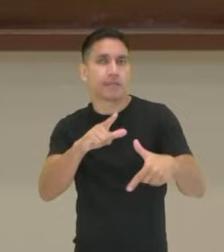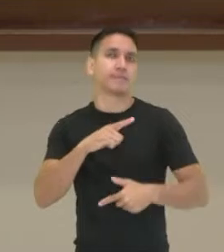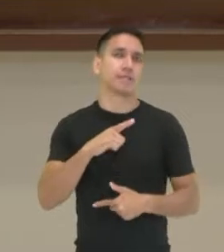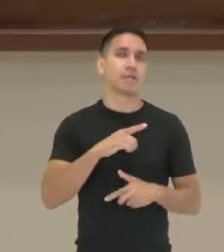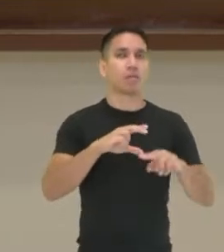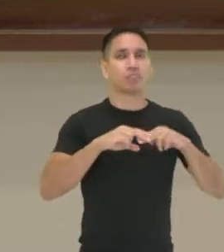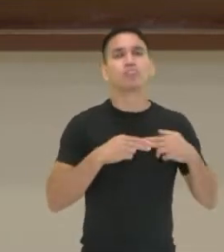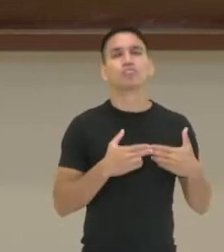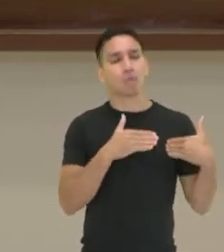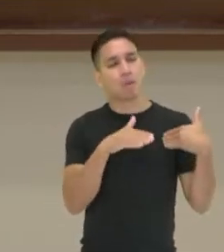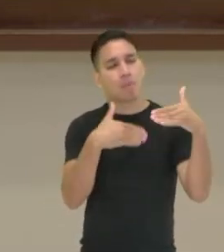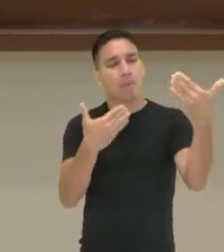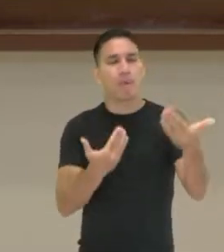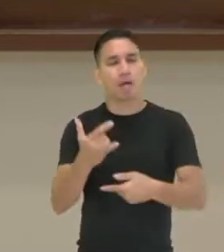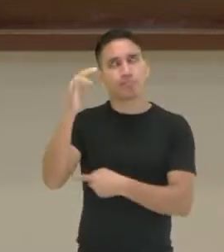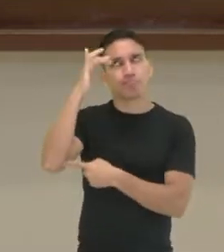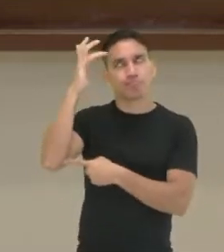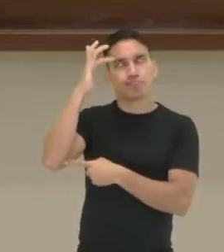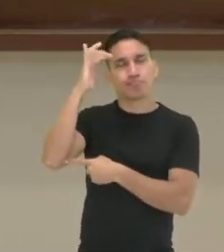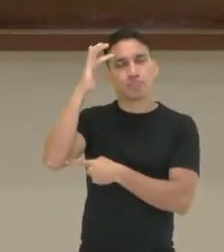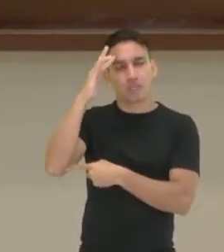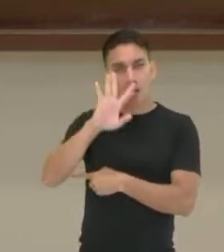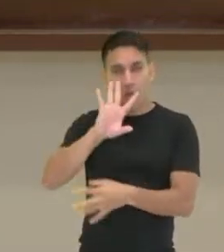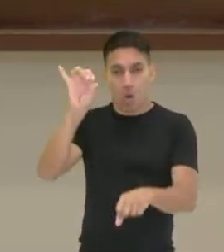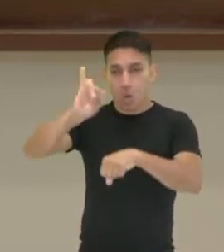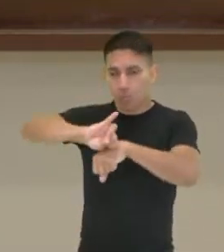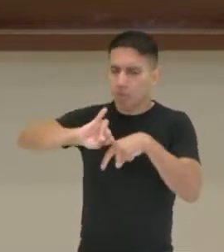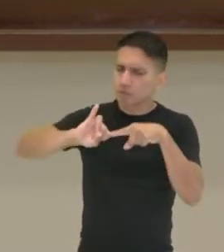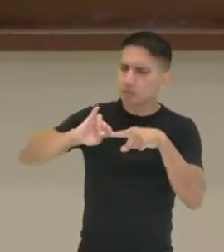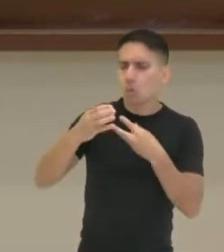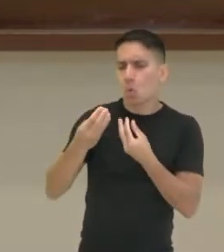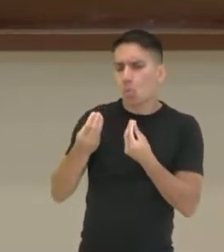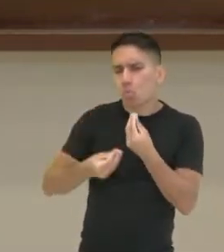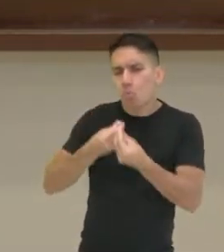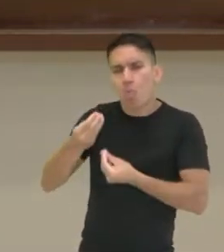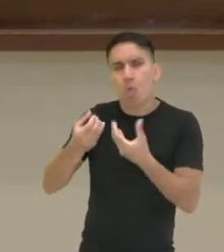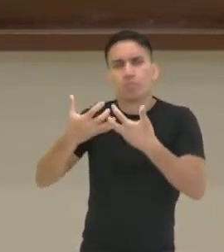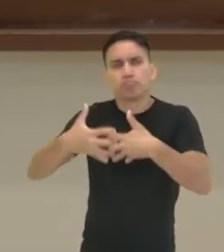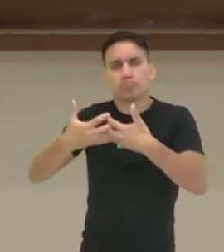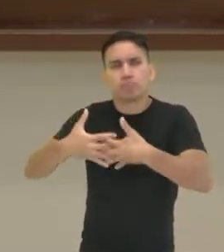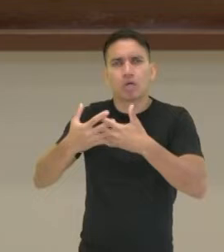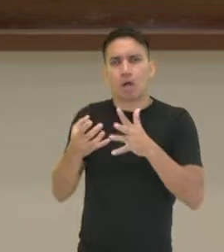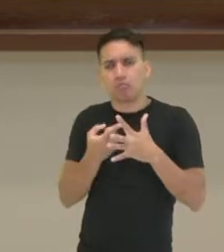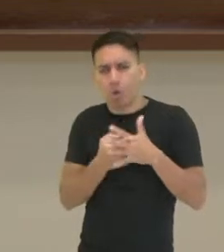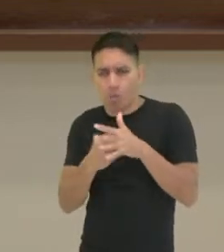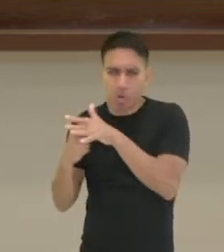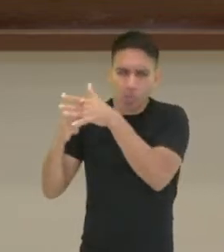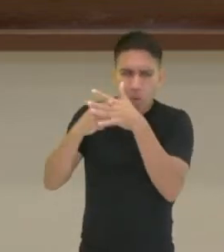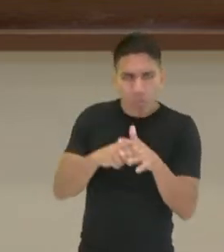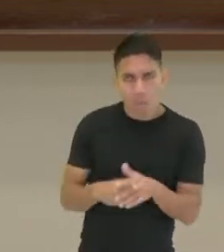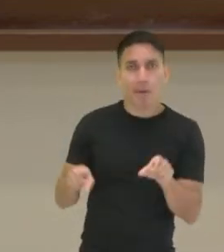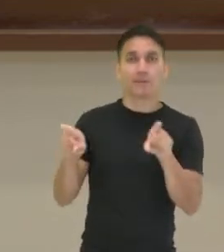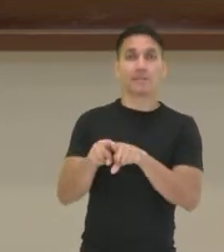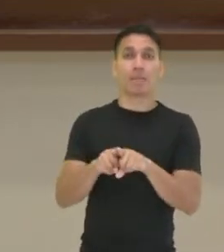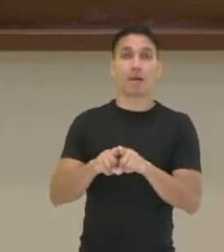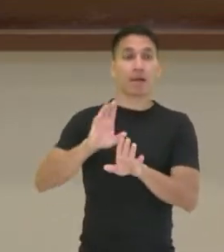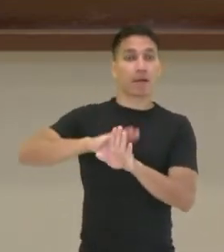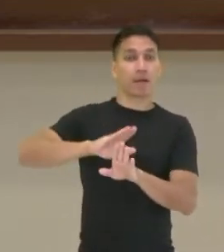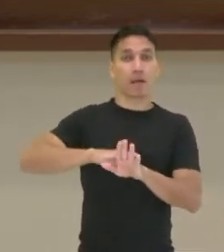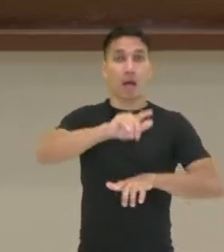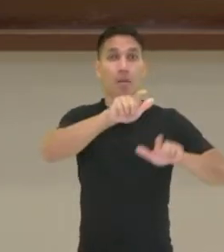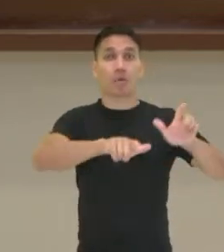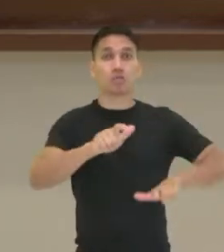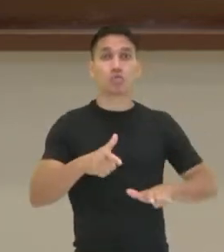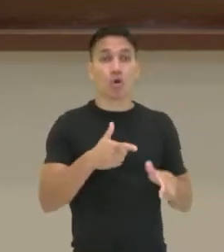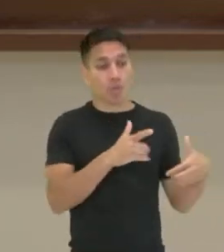desenvolvimento intelectual, de um objeto ser pensado, planejado, projetado, e também das pessoas que atuaram